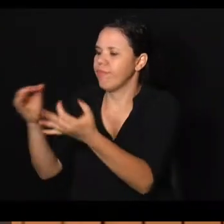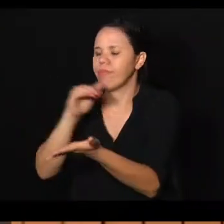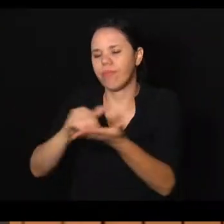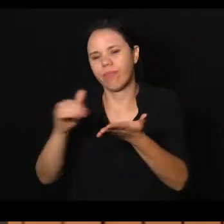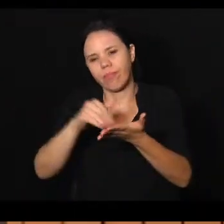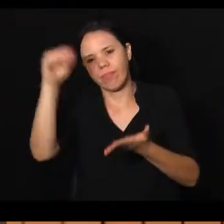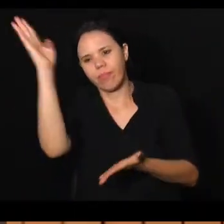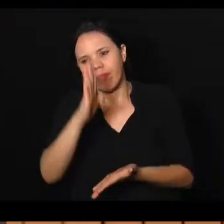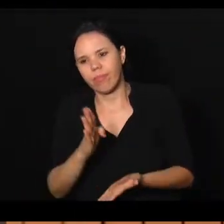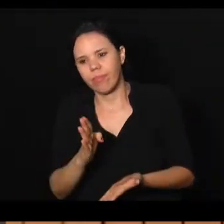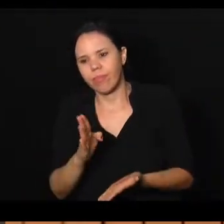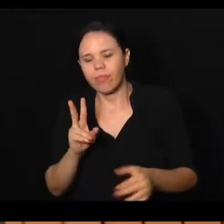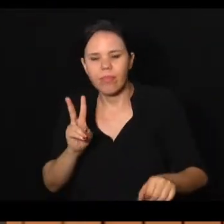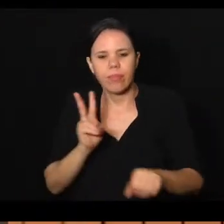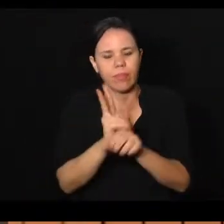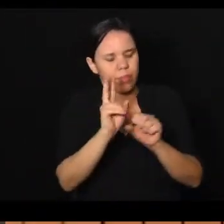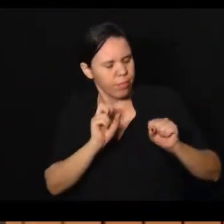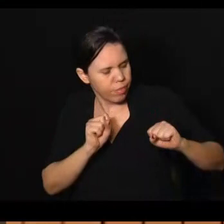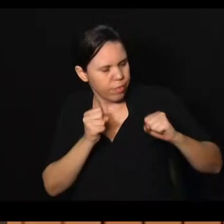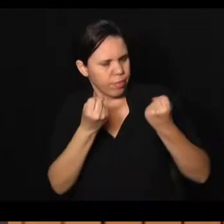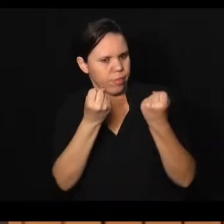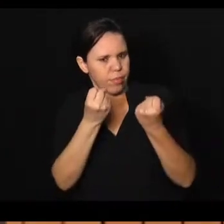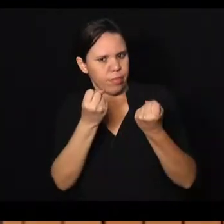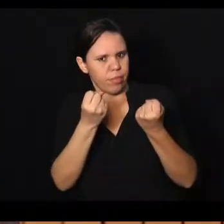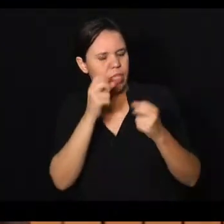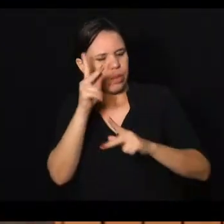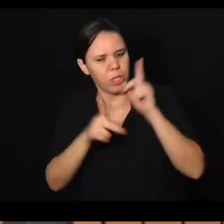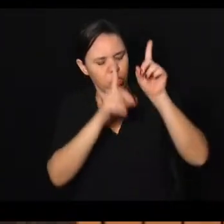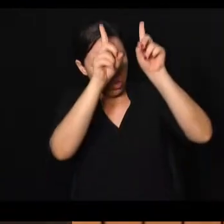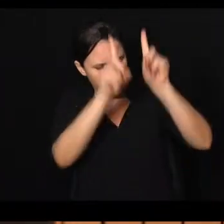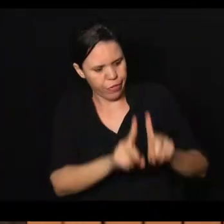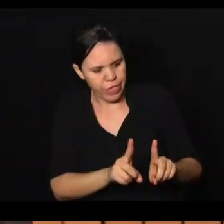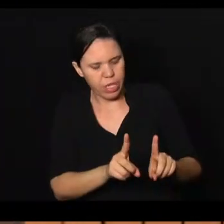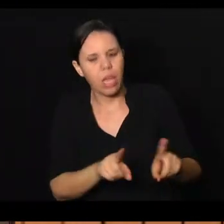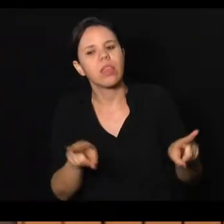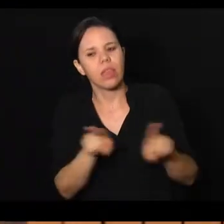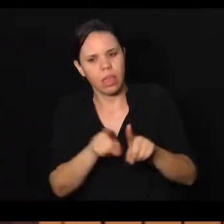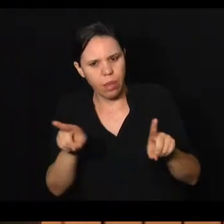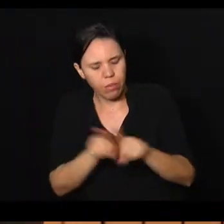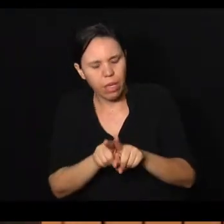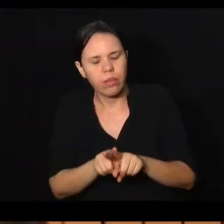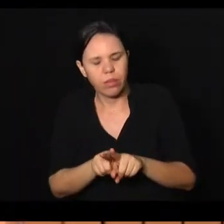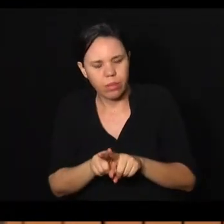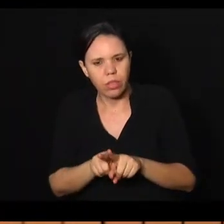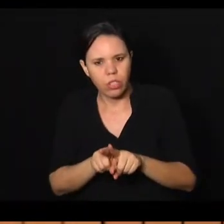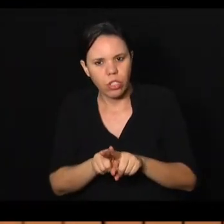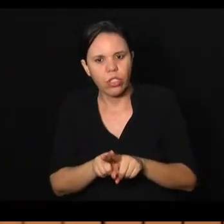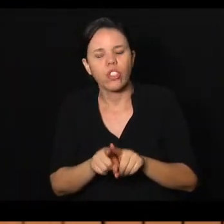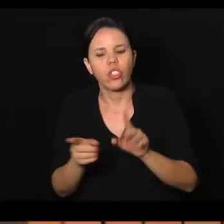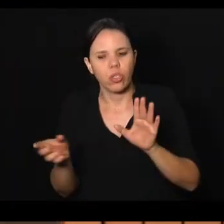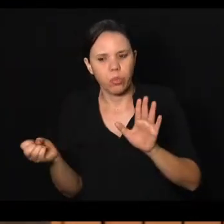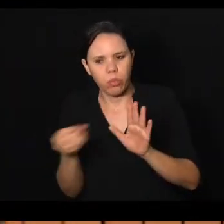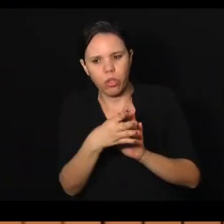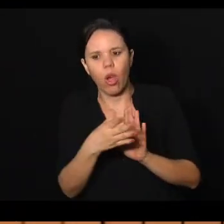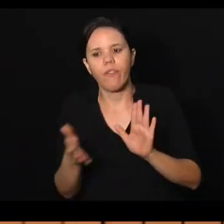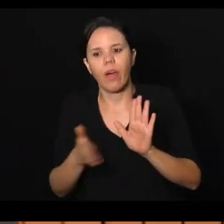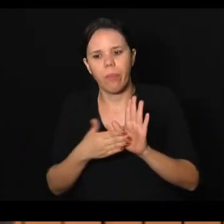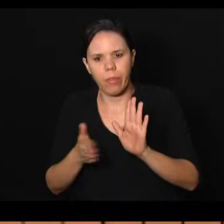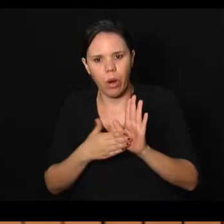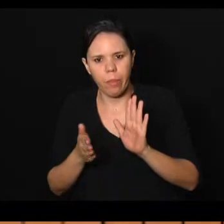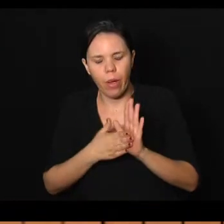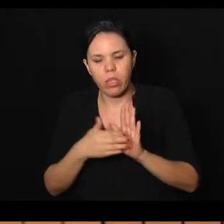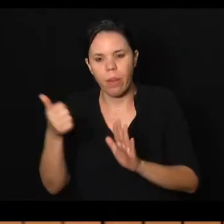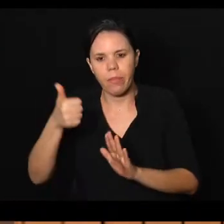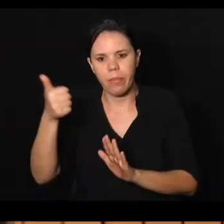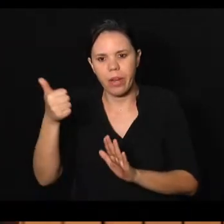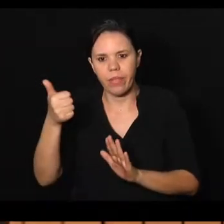Nacional de Proteção das Pessoas com Deficiência também vem com uma nova proposta. Pela